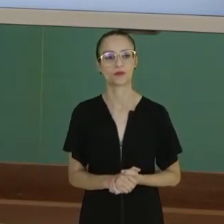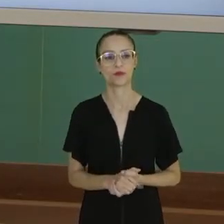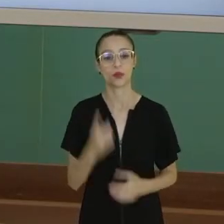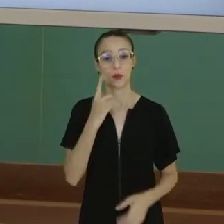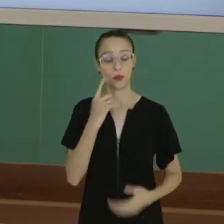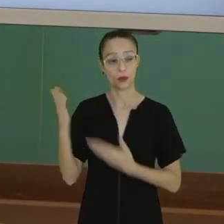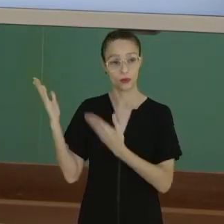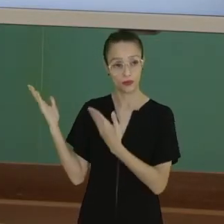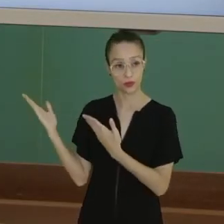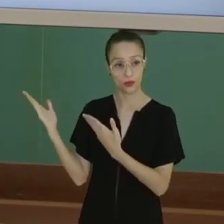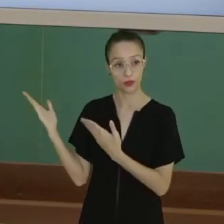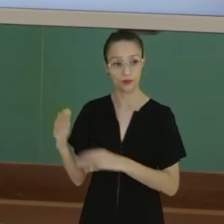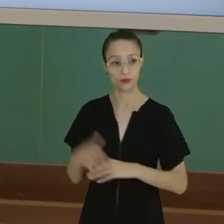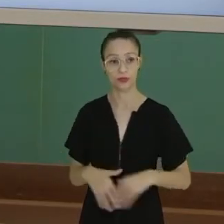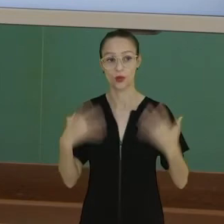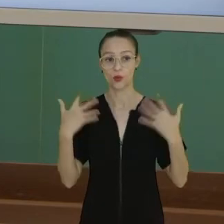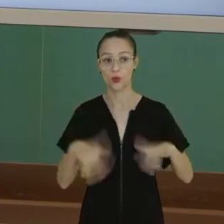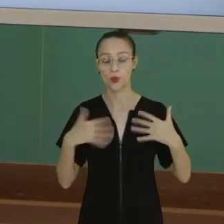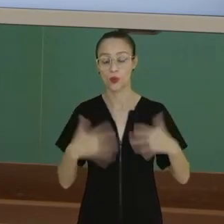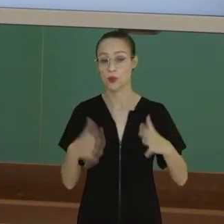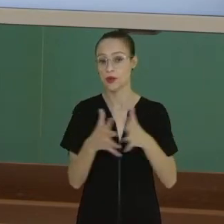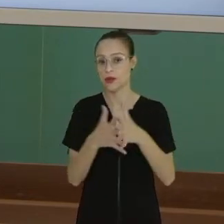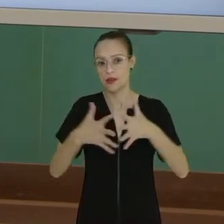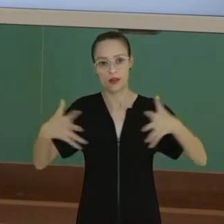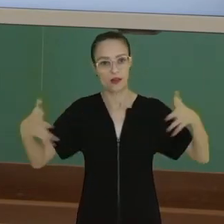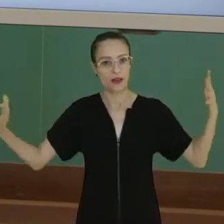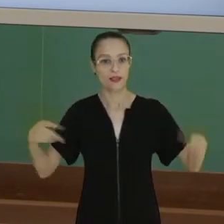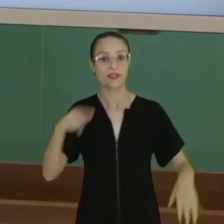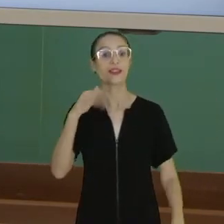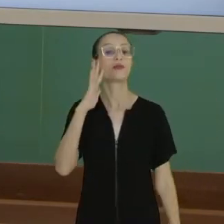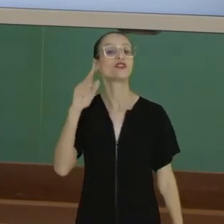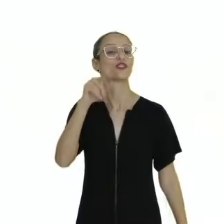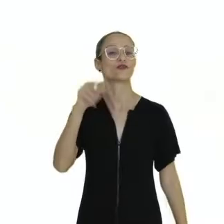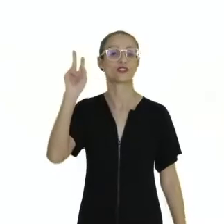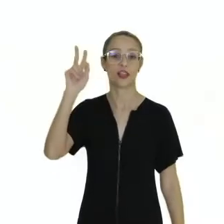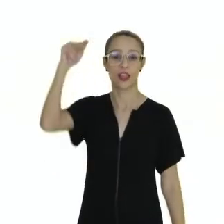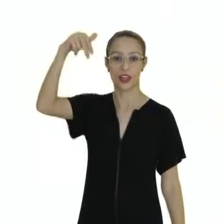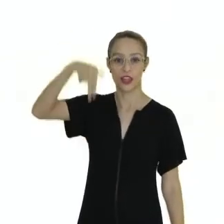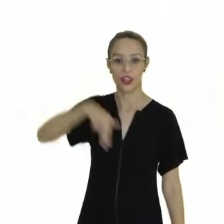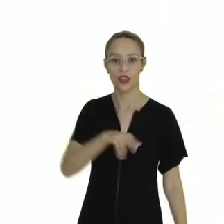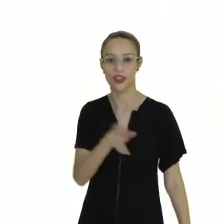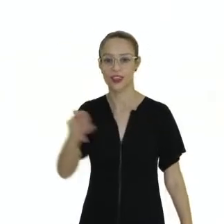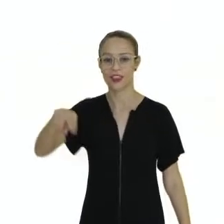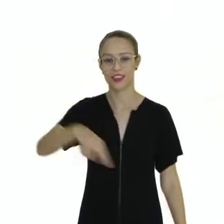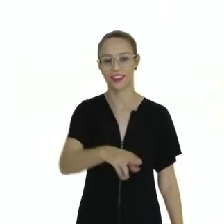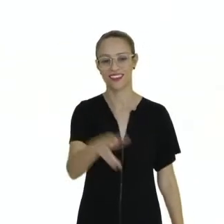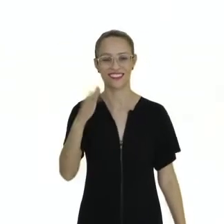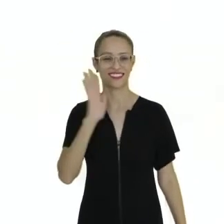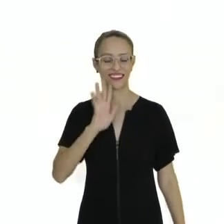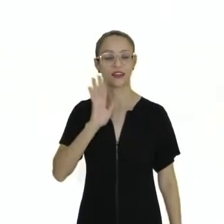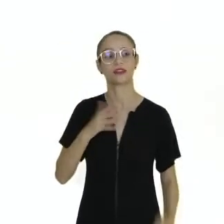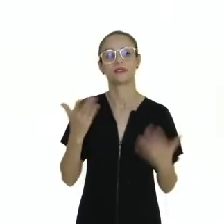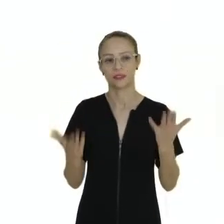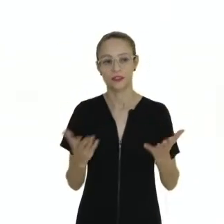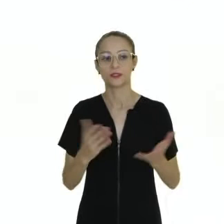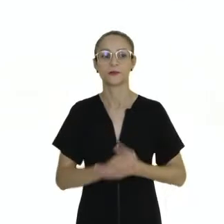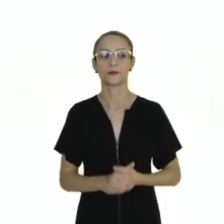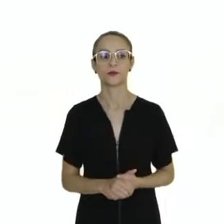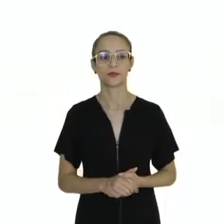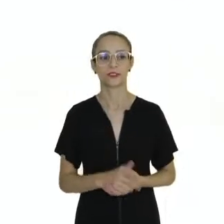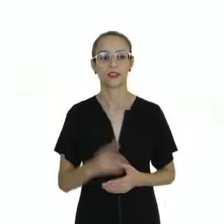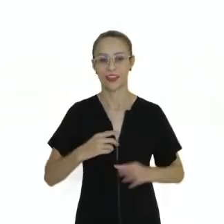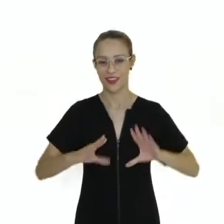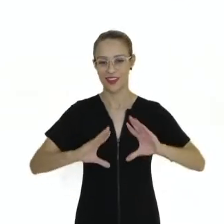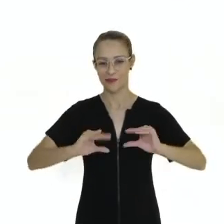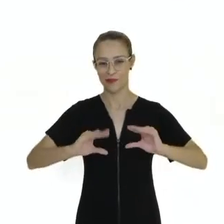Olha só o tamanho do tobogã, né? Imagina vocês lá nesse tobogã escorregando, né? Então, muito legal. Tem uma